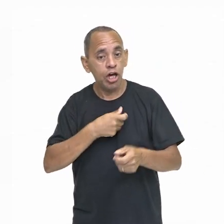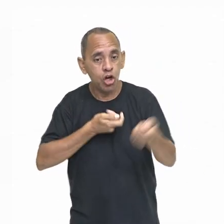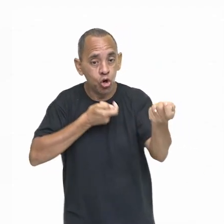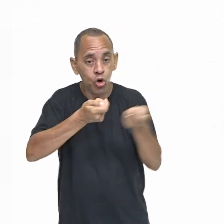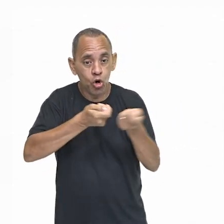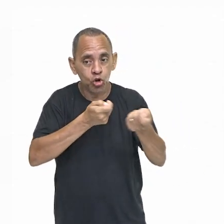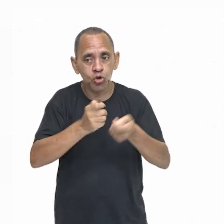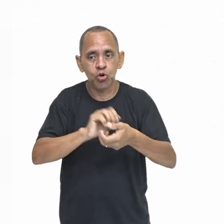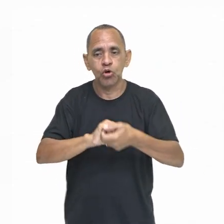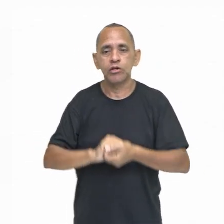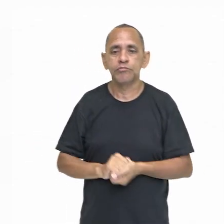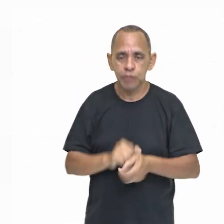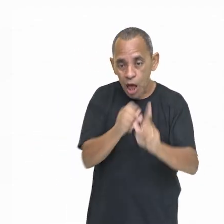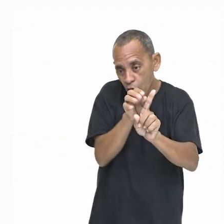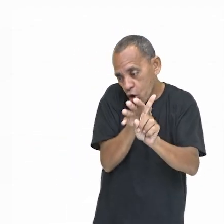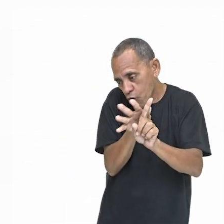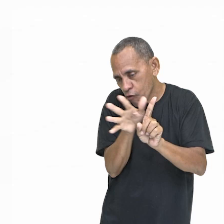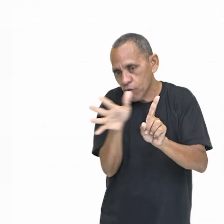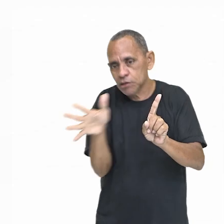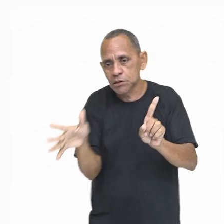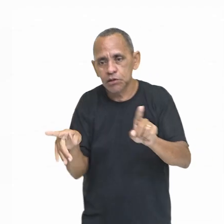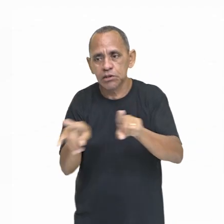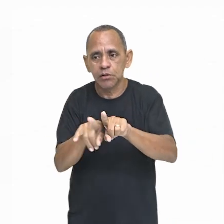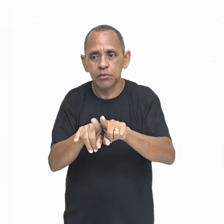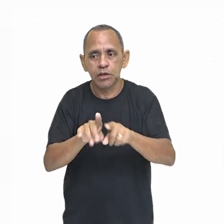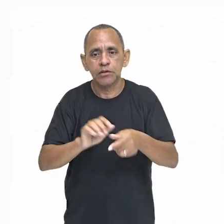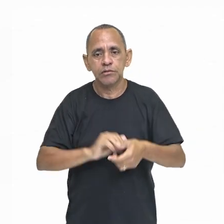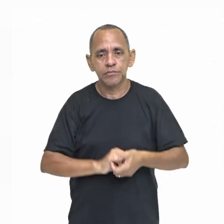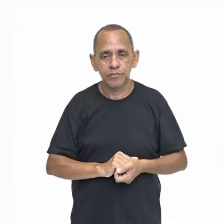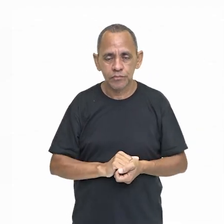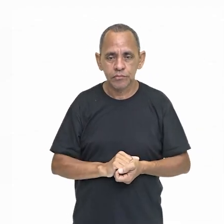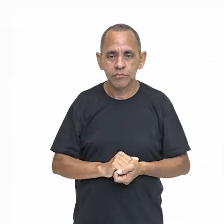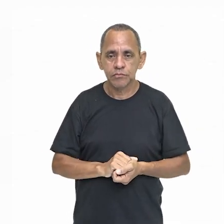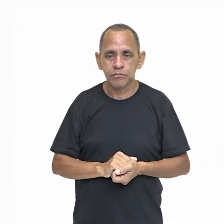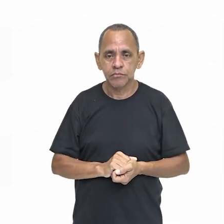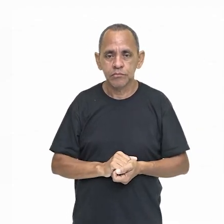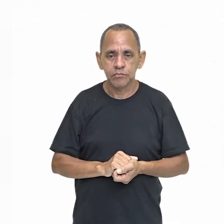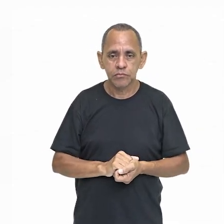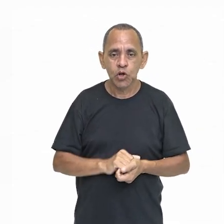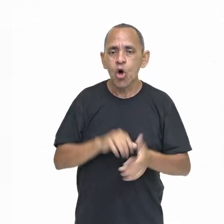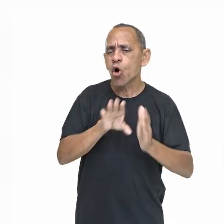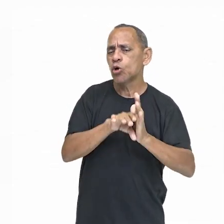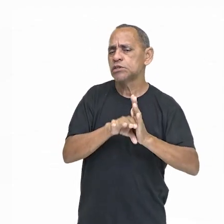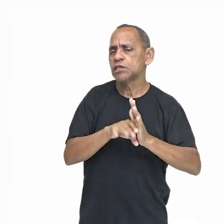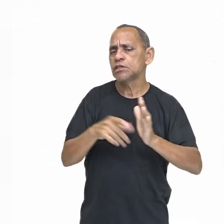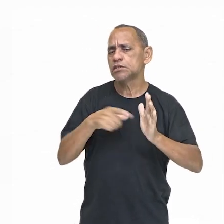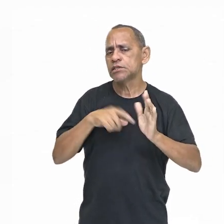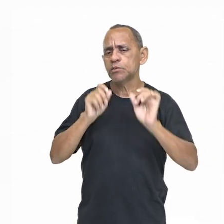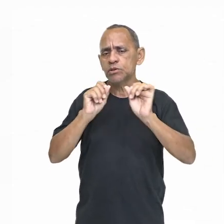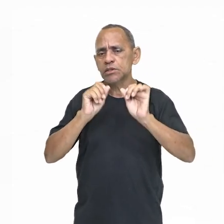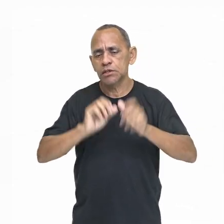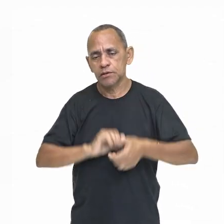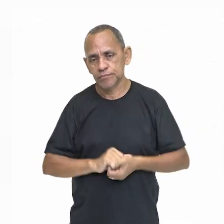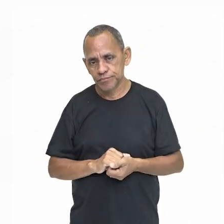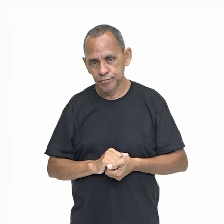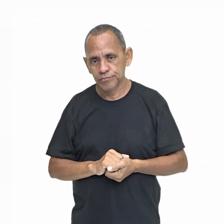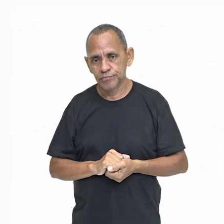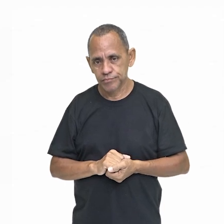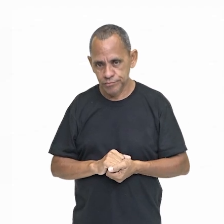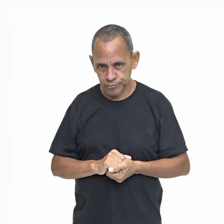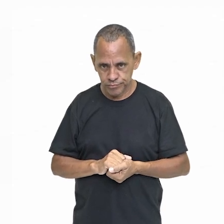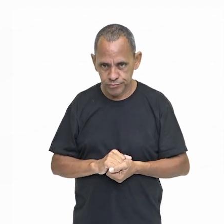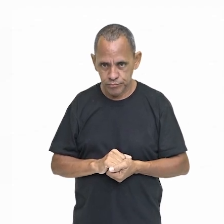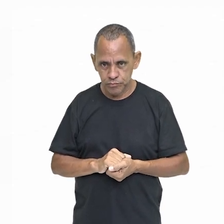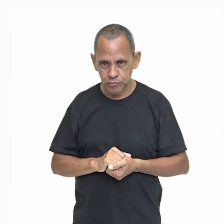convecção. Aí, por definição, nós temos o seguinte, a transmissão